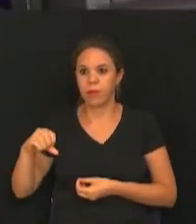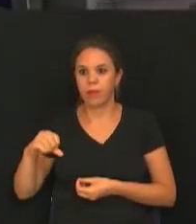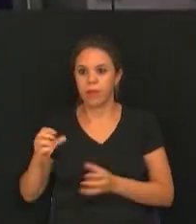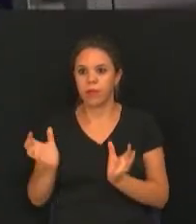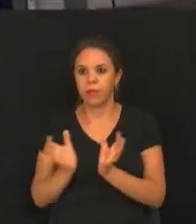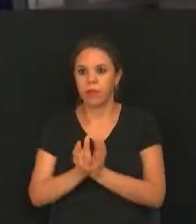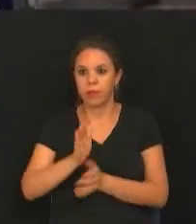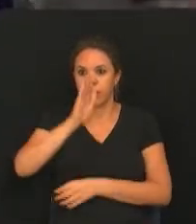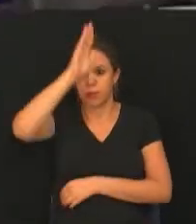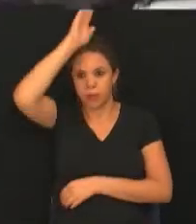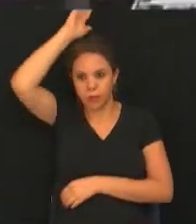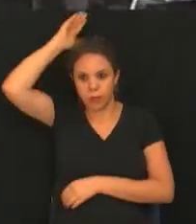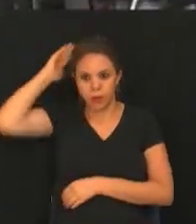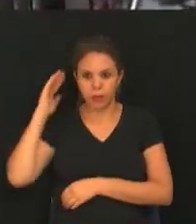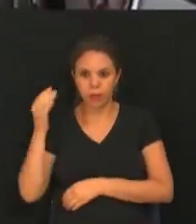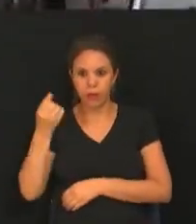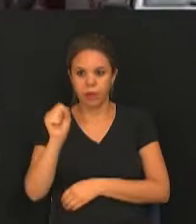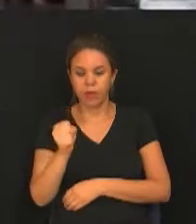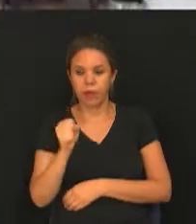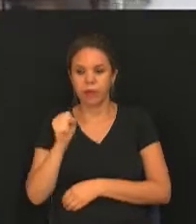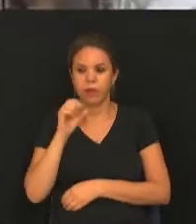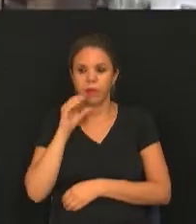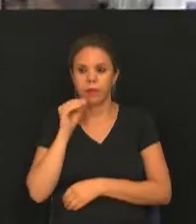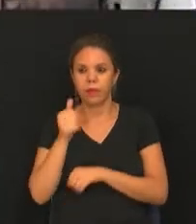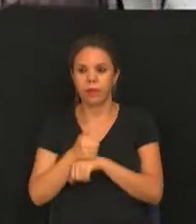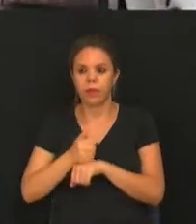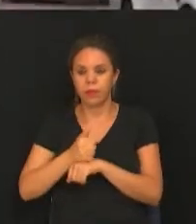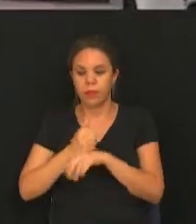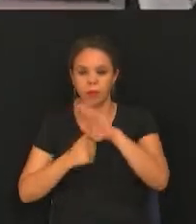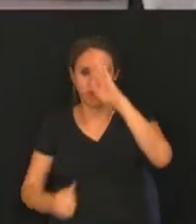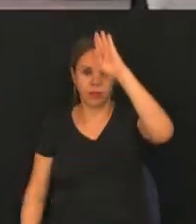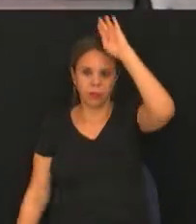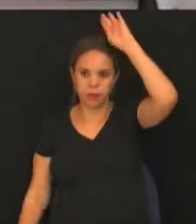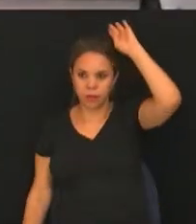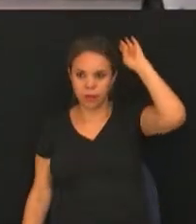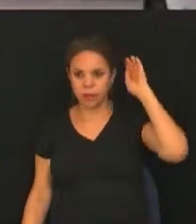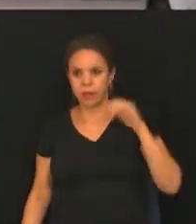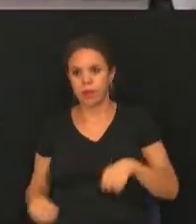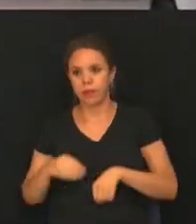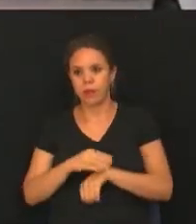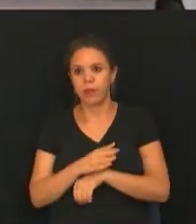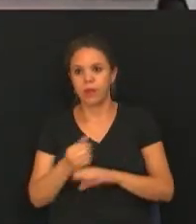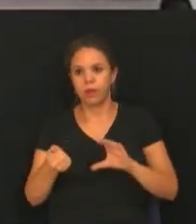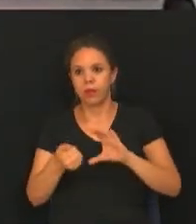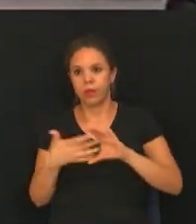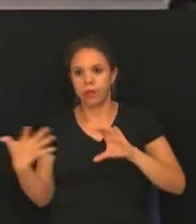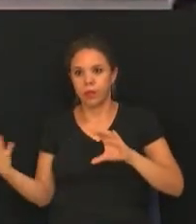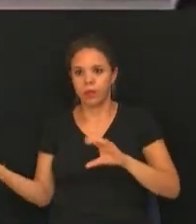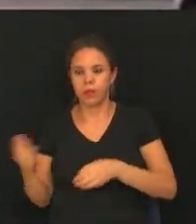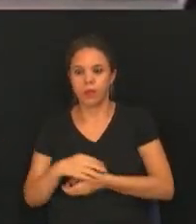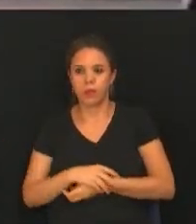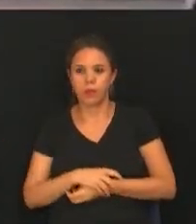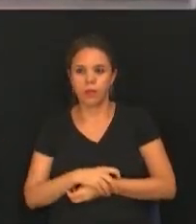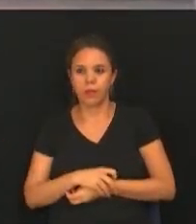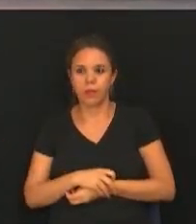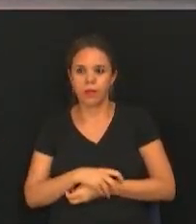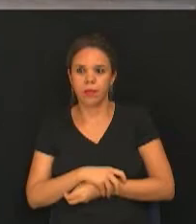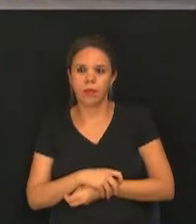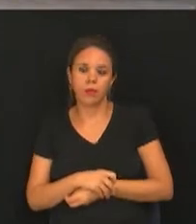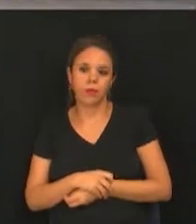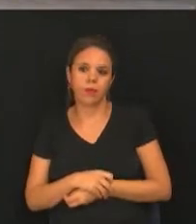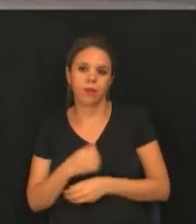Bombeiros, com 8 bombeiros, né? E a gente trazer essas características, né, do tijolinho